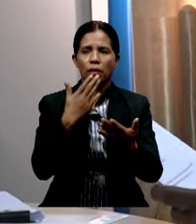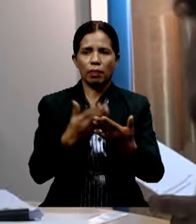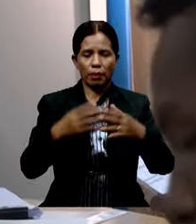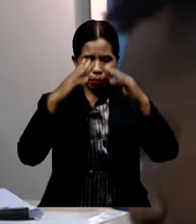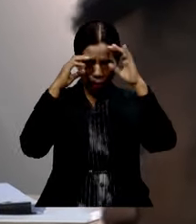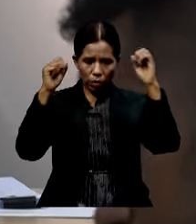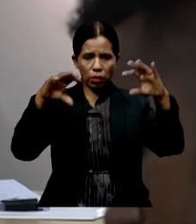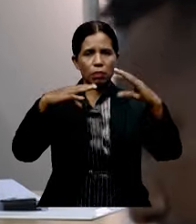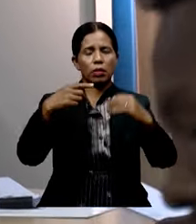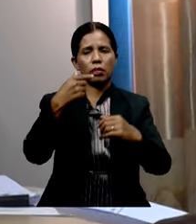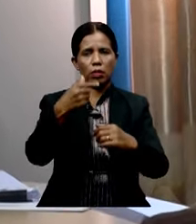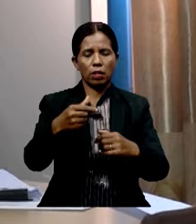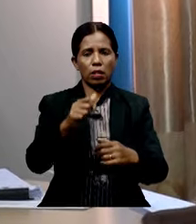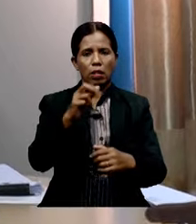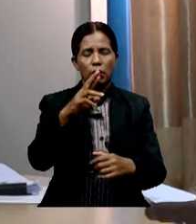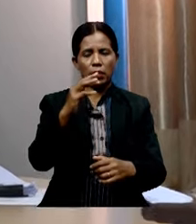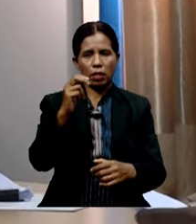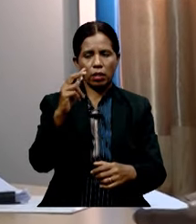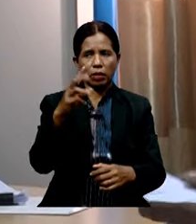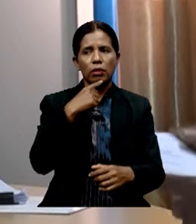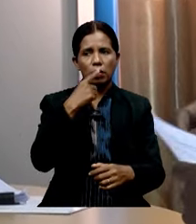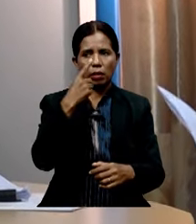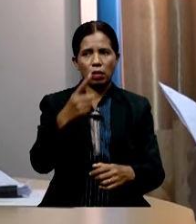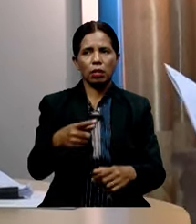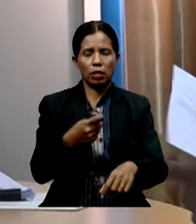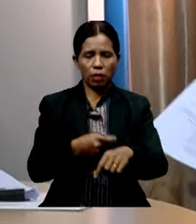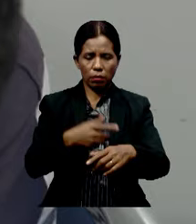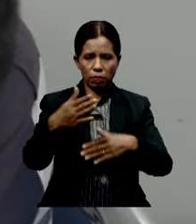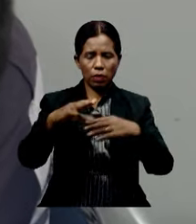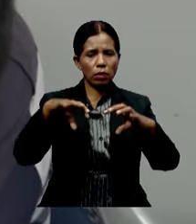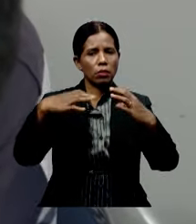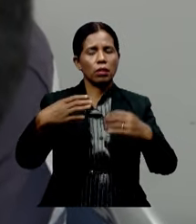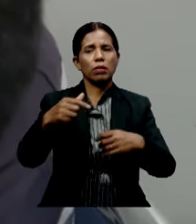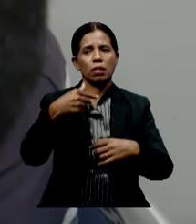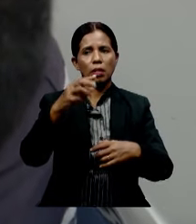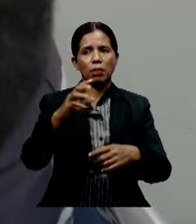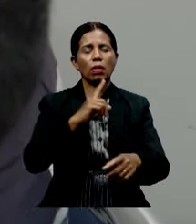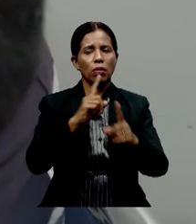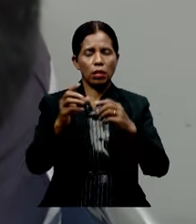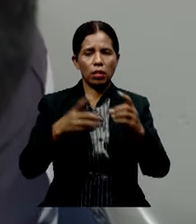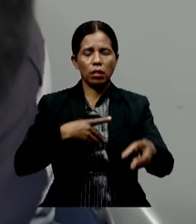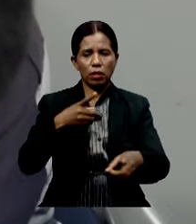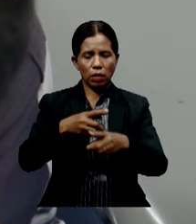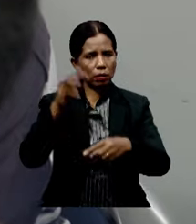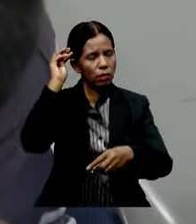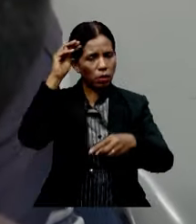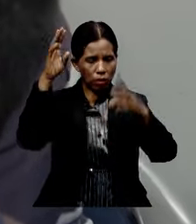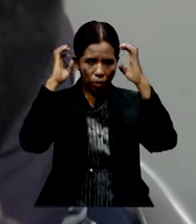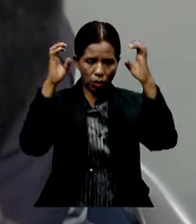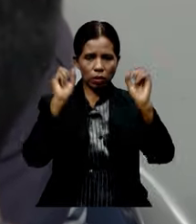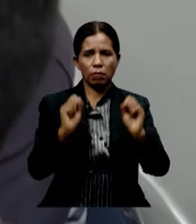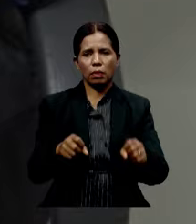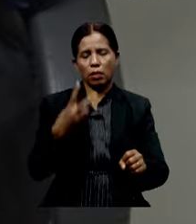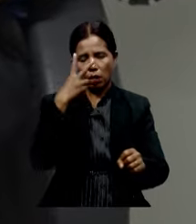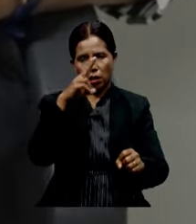presidente da Comissão Zigue, Armando dos Santos Lopes Tehan, e a tempo desse Comissão Zigue, que se colhia direito ao Ministro da Educação, atunou-ne,